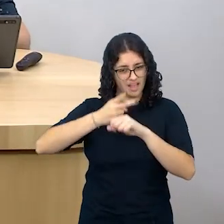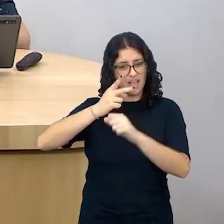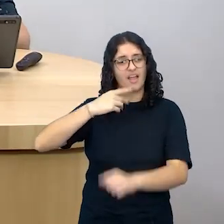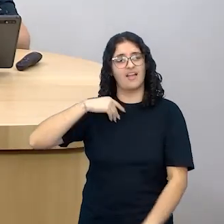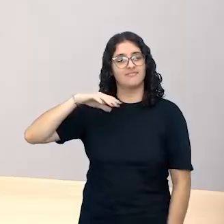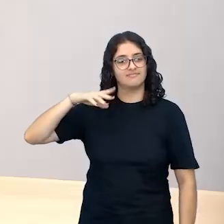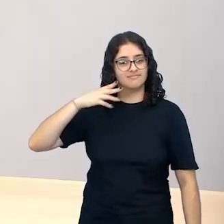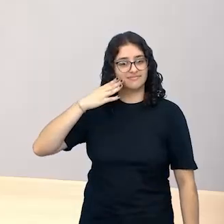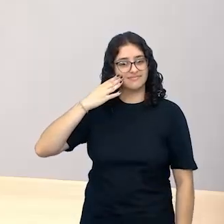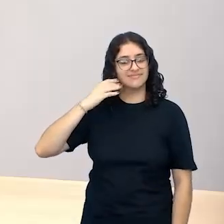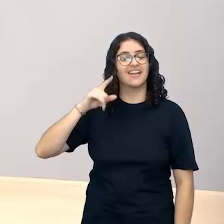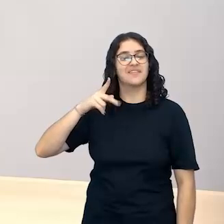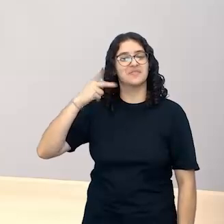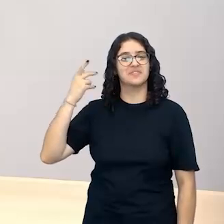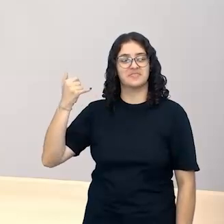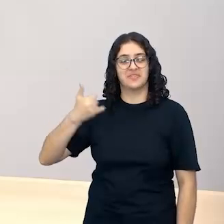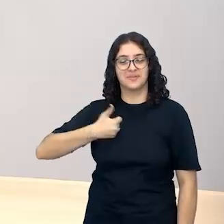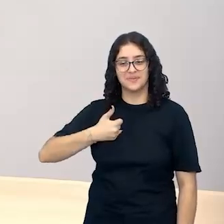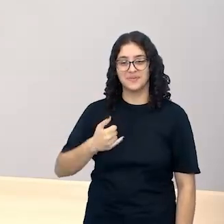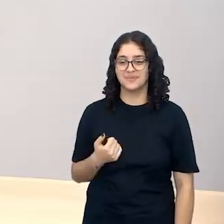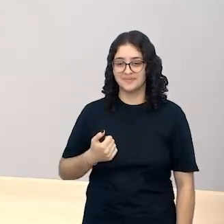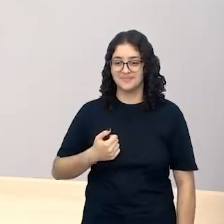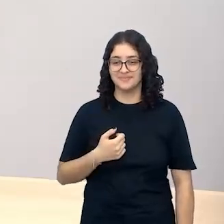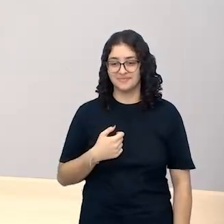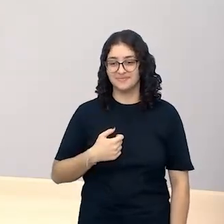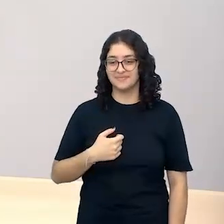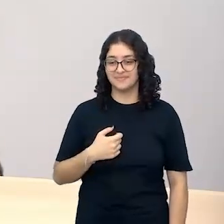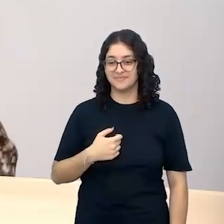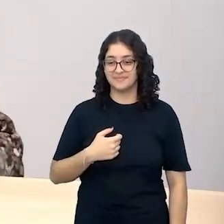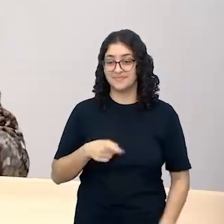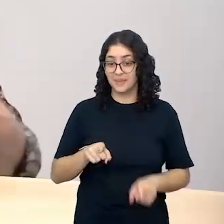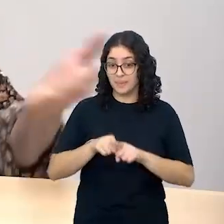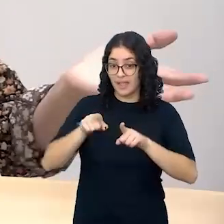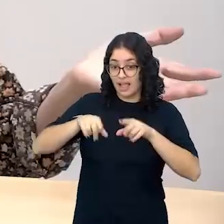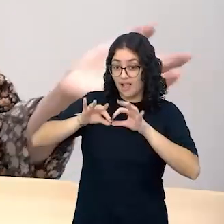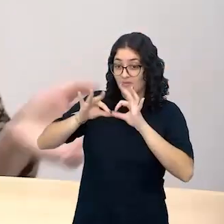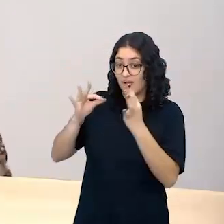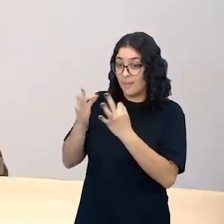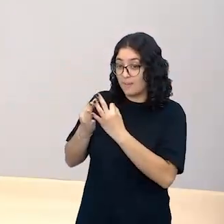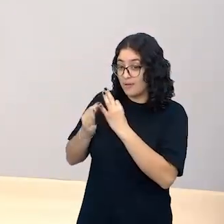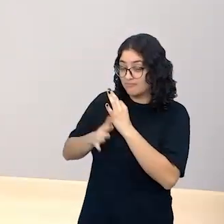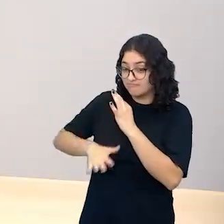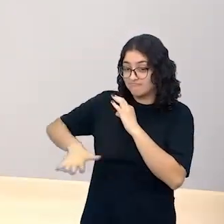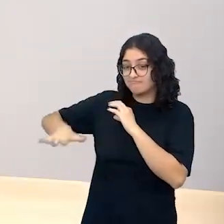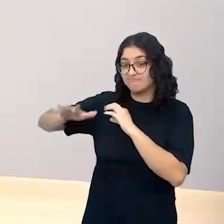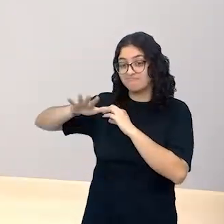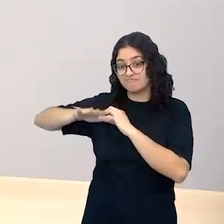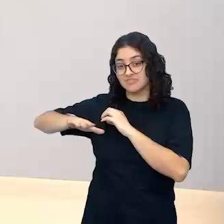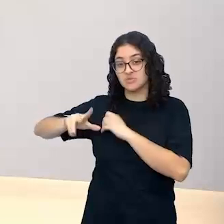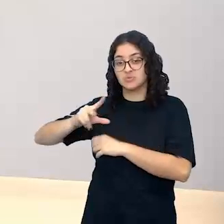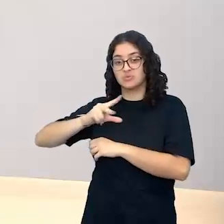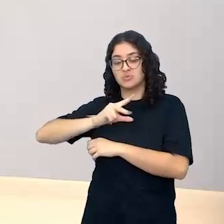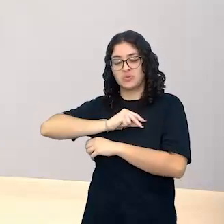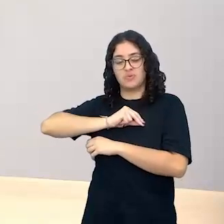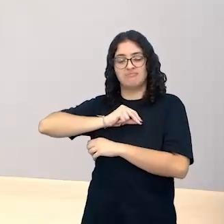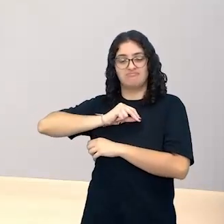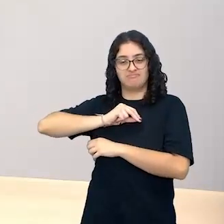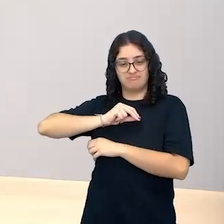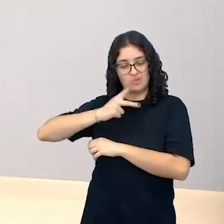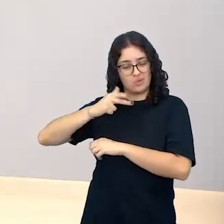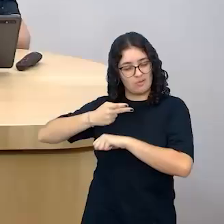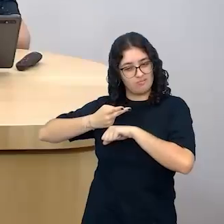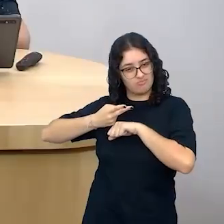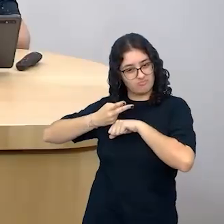falar. Já ouviu falar, Kimi? Já ouvi falar. Acho que eu li Então, era uma família de prêmios. De